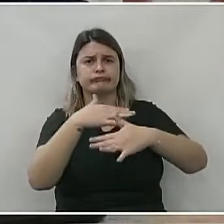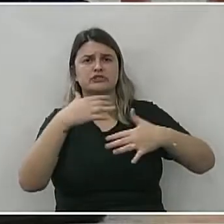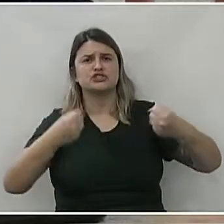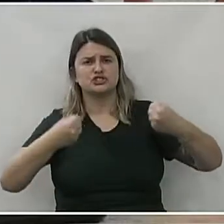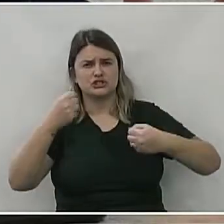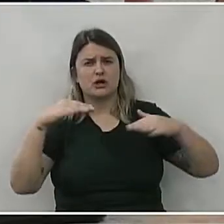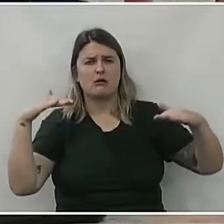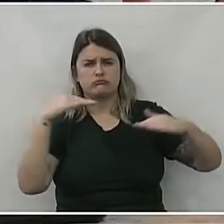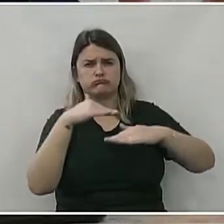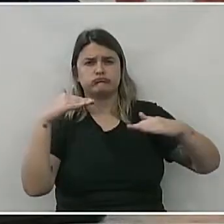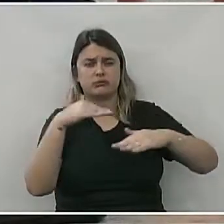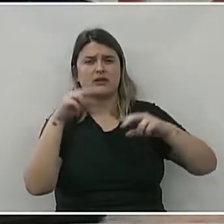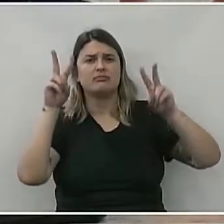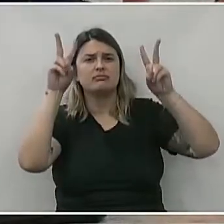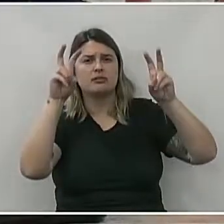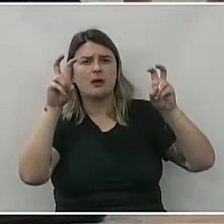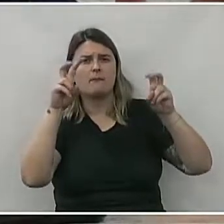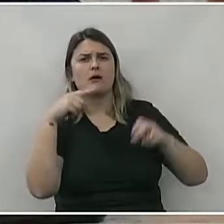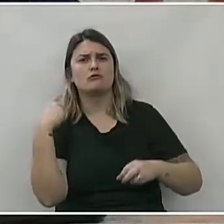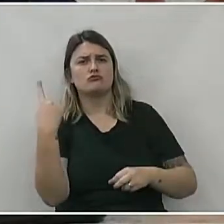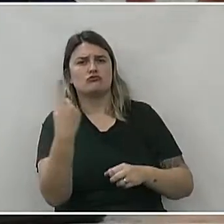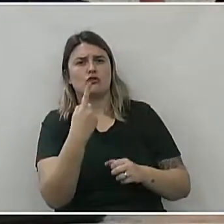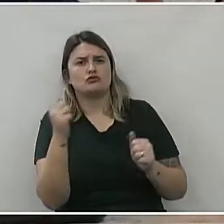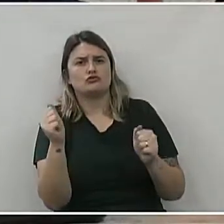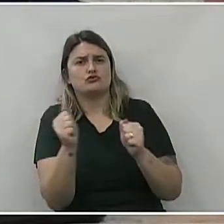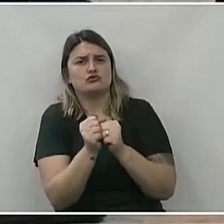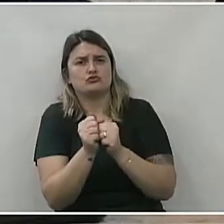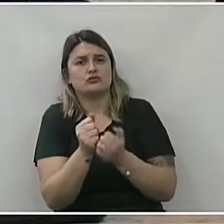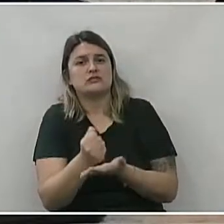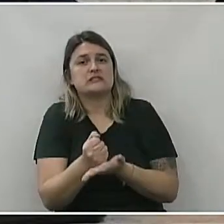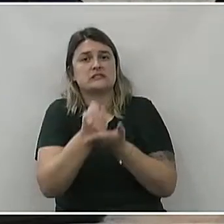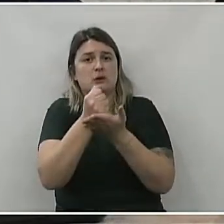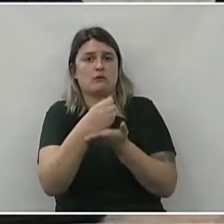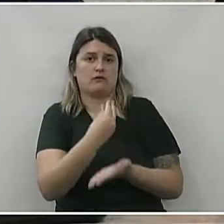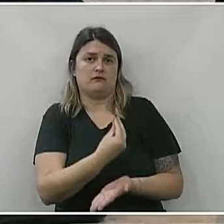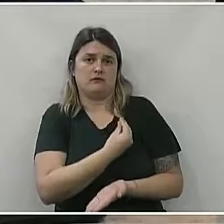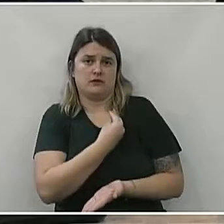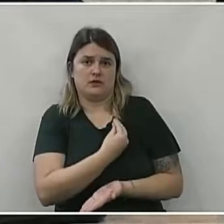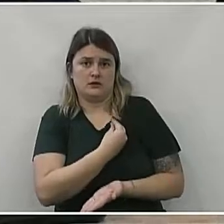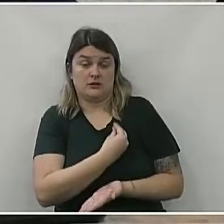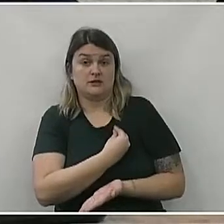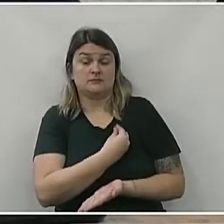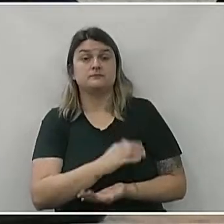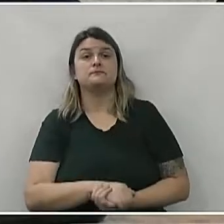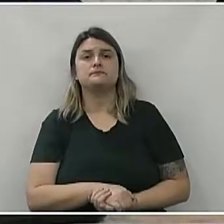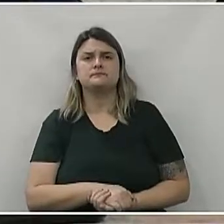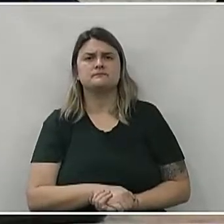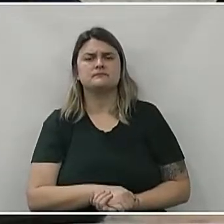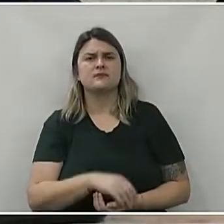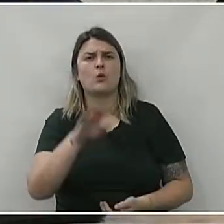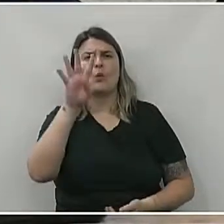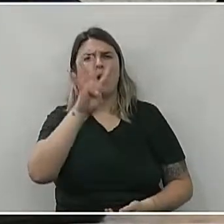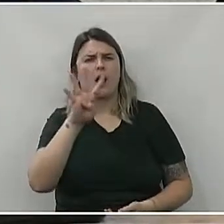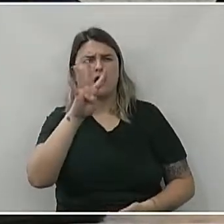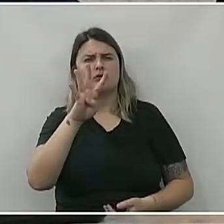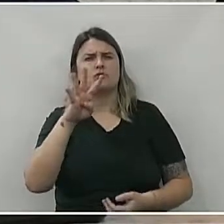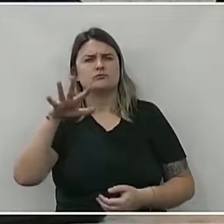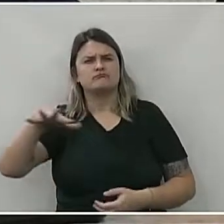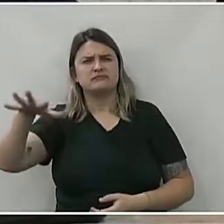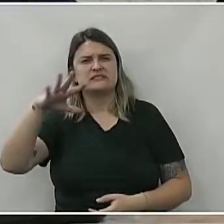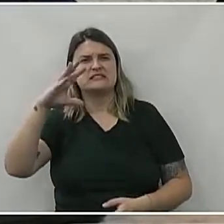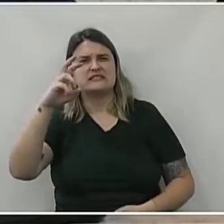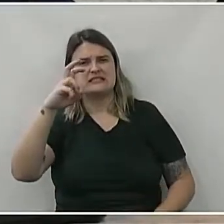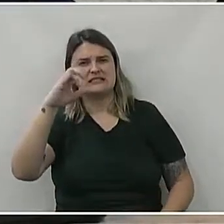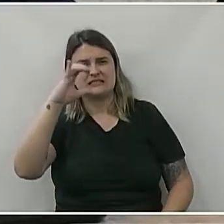né? E esse ano com o tema Juntos Salvamos Vida. E a quarta Ciretran, juntamente